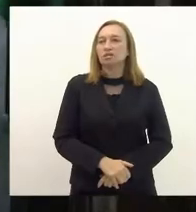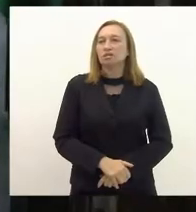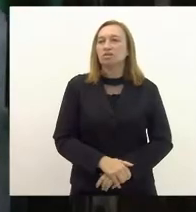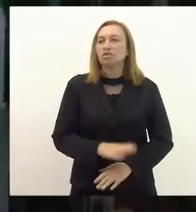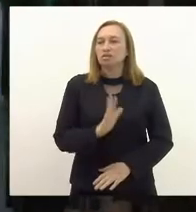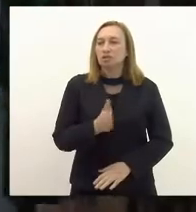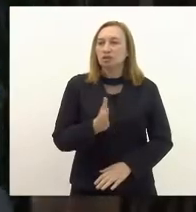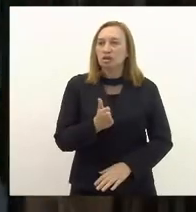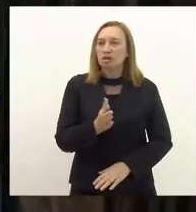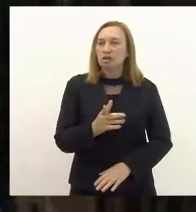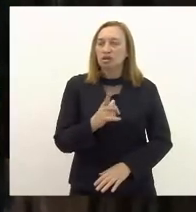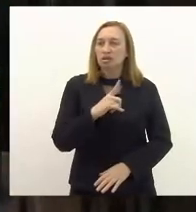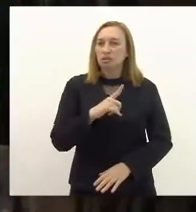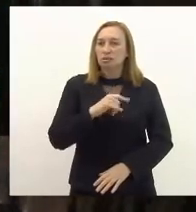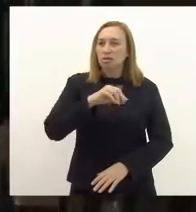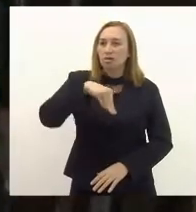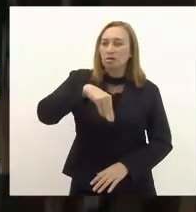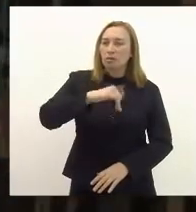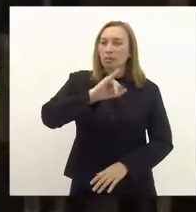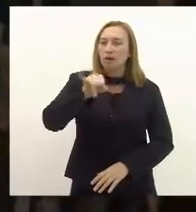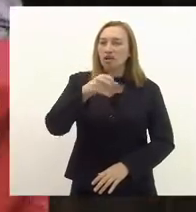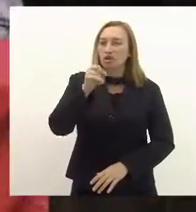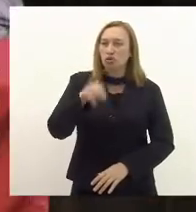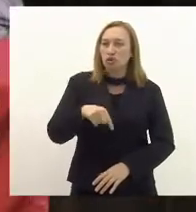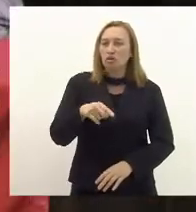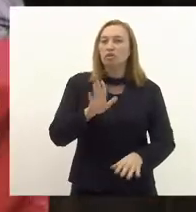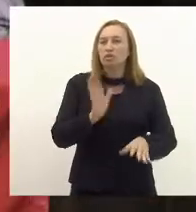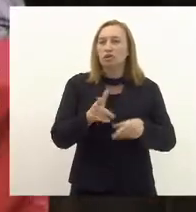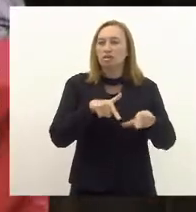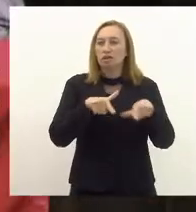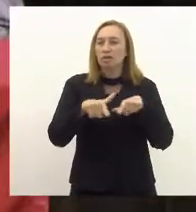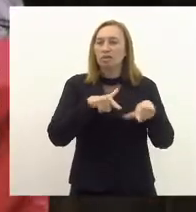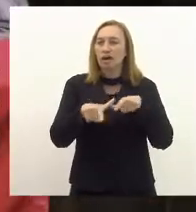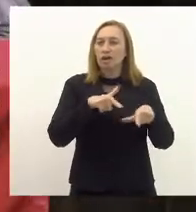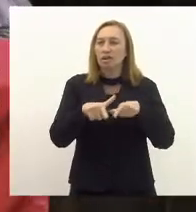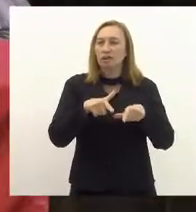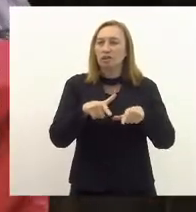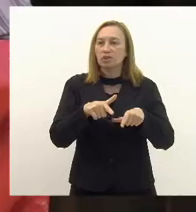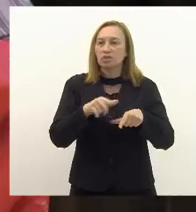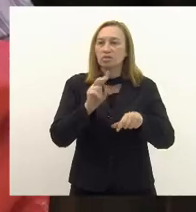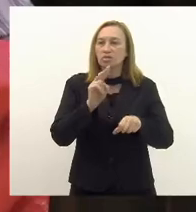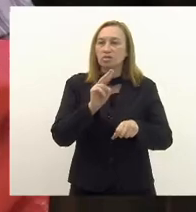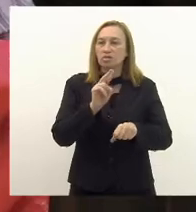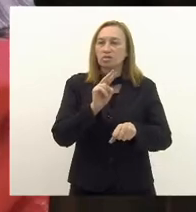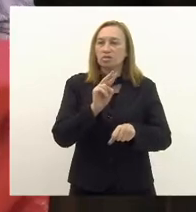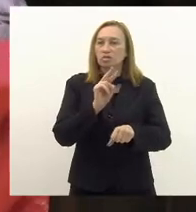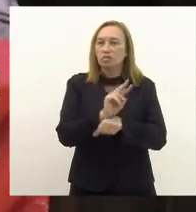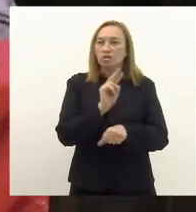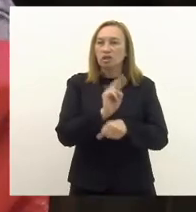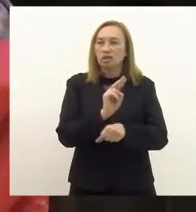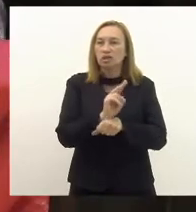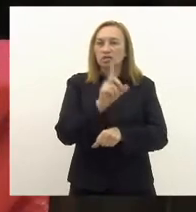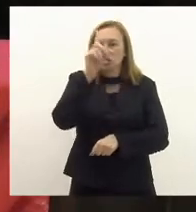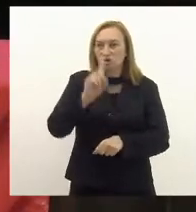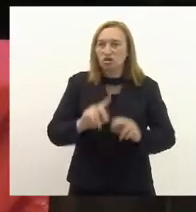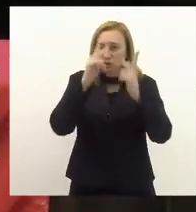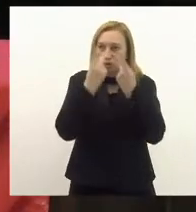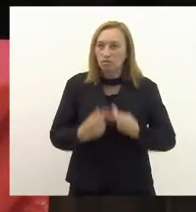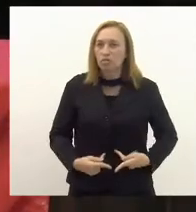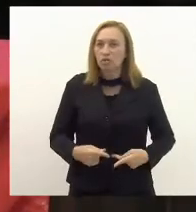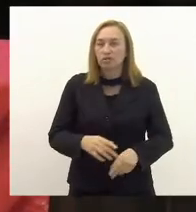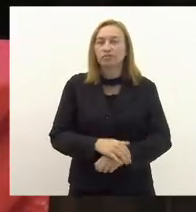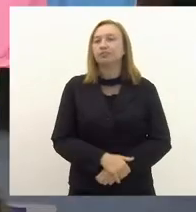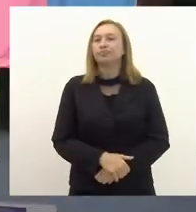temos isso em comum. O Major Elton me disse que também trabalha no Programa de Proteção aos Defensores dos Direitos Humanos. Então, ele aqui